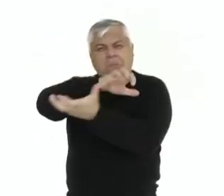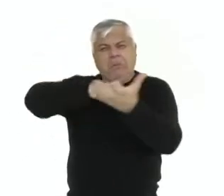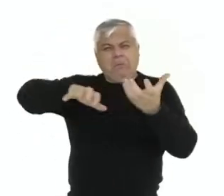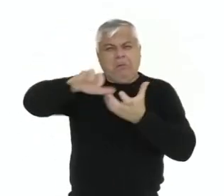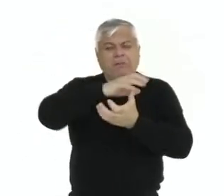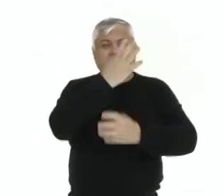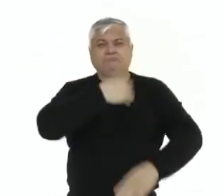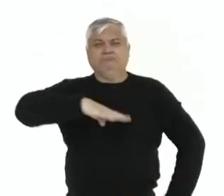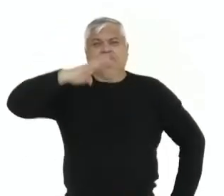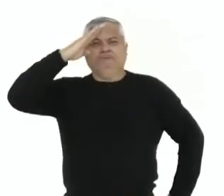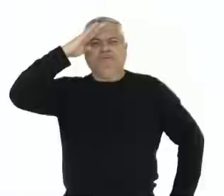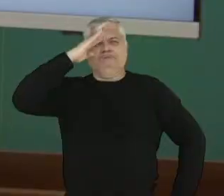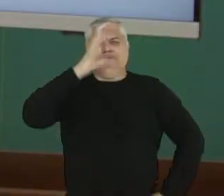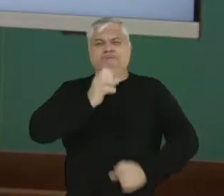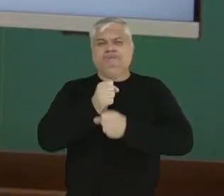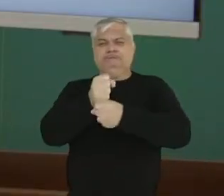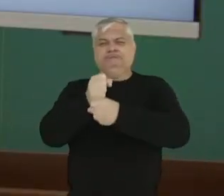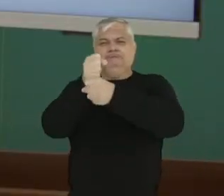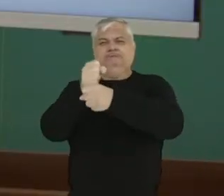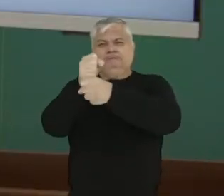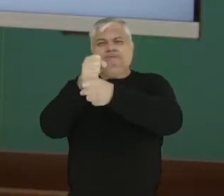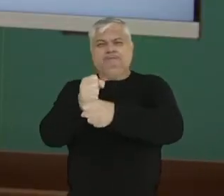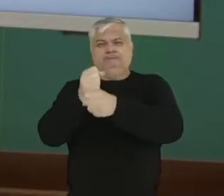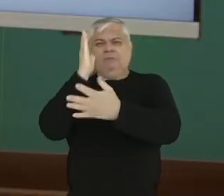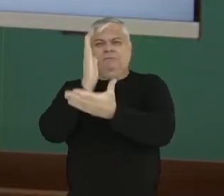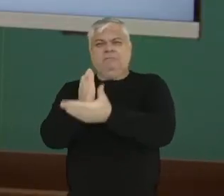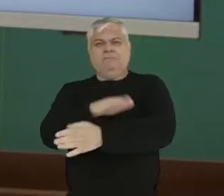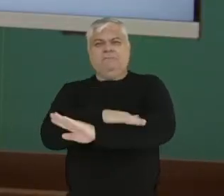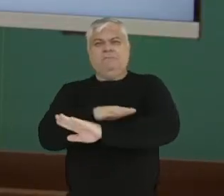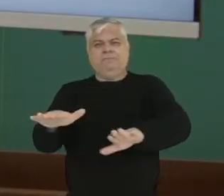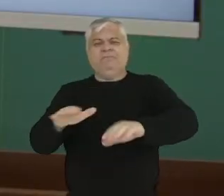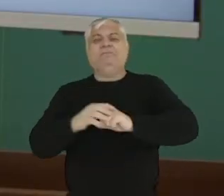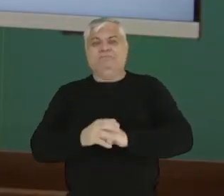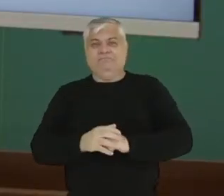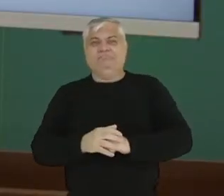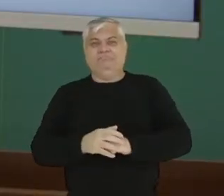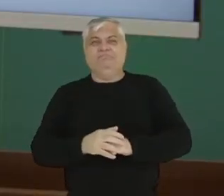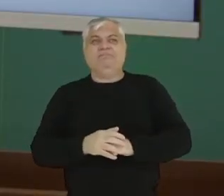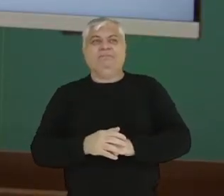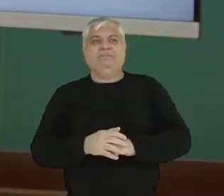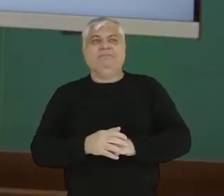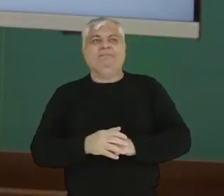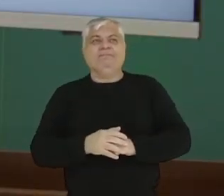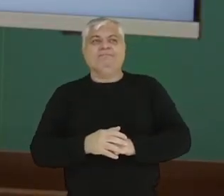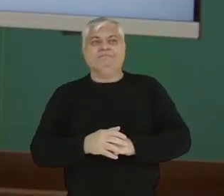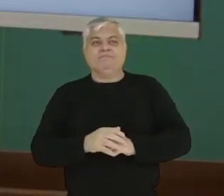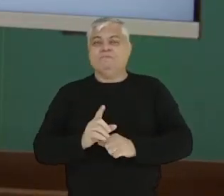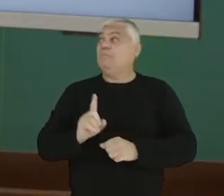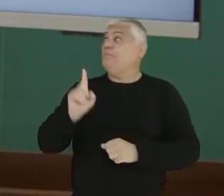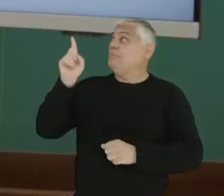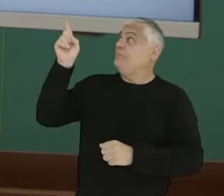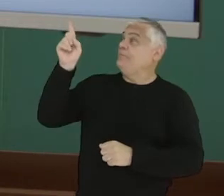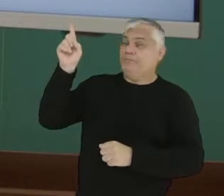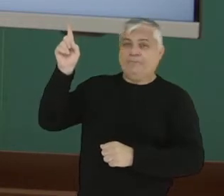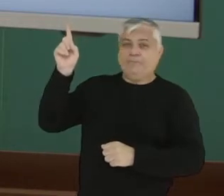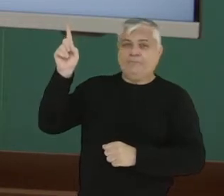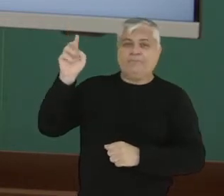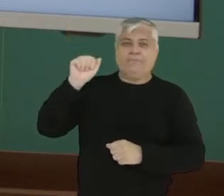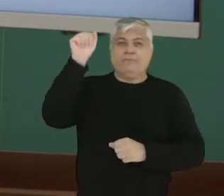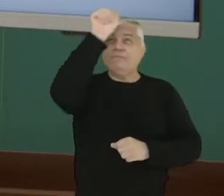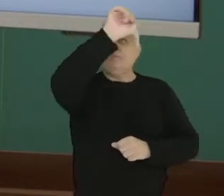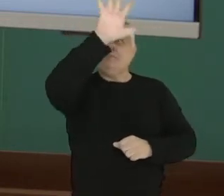Brasil no século XIX, em que o exército brasileiro atuou, né? E aqui um mapa do Brasil, né,